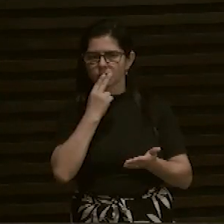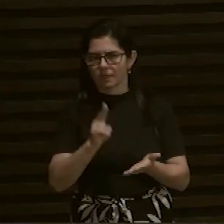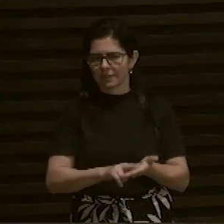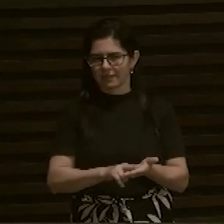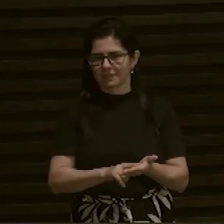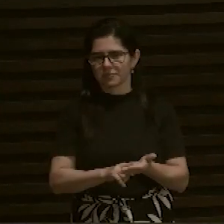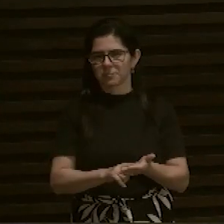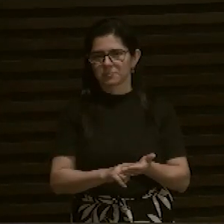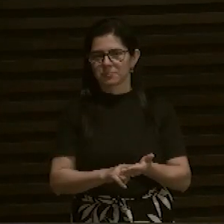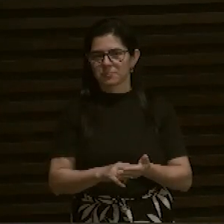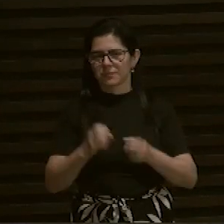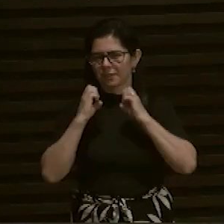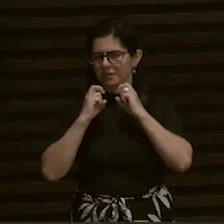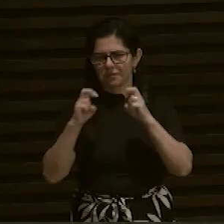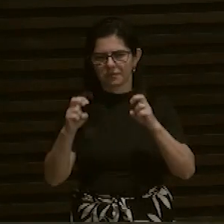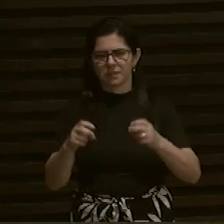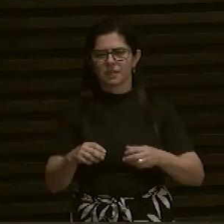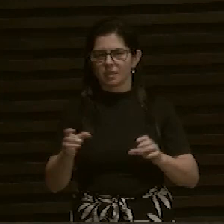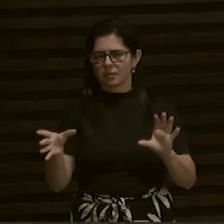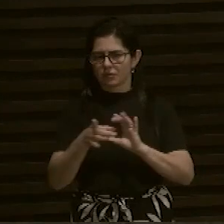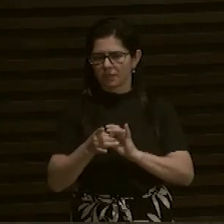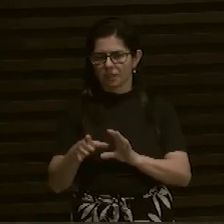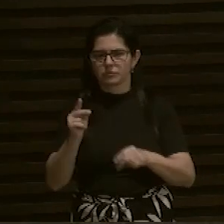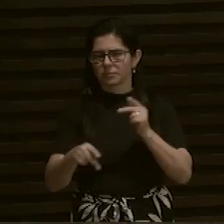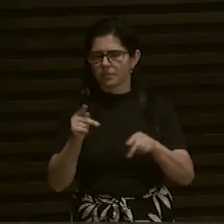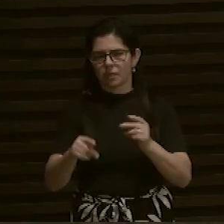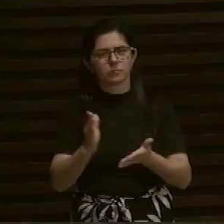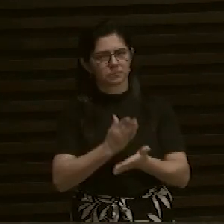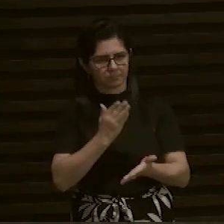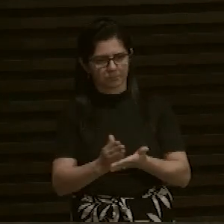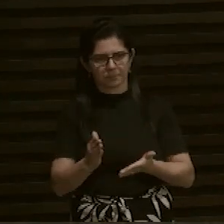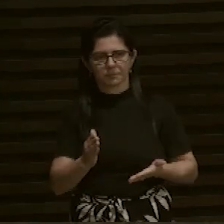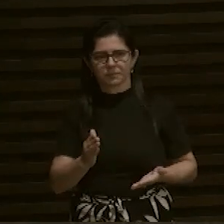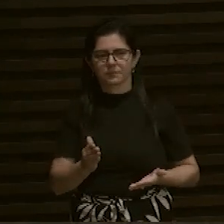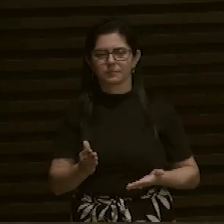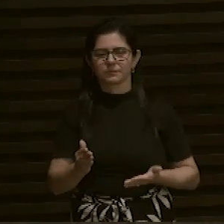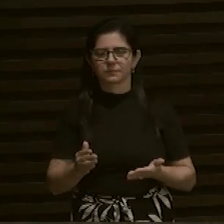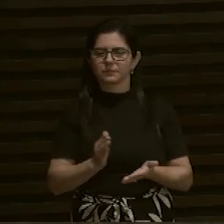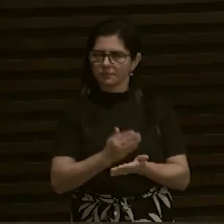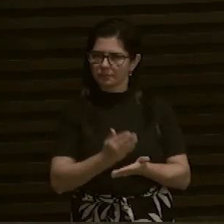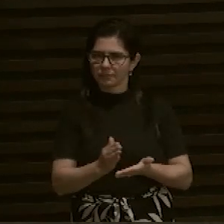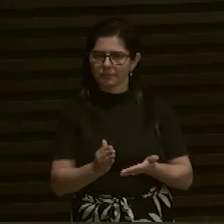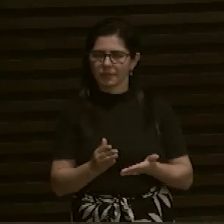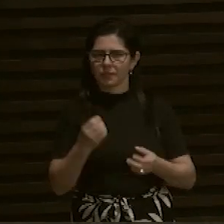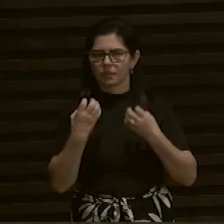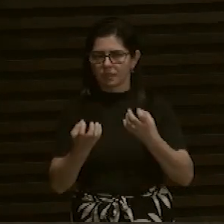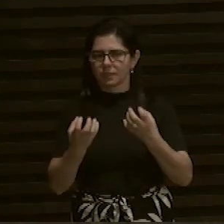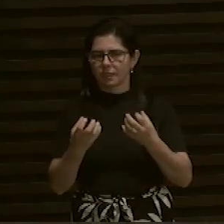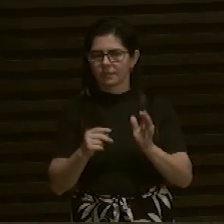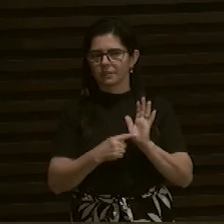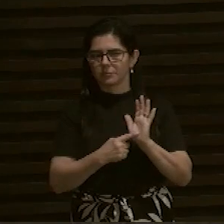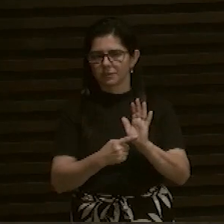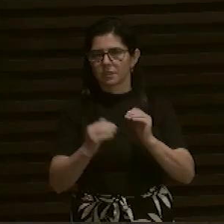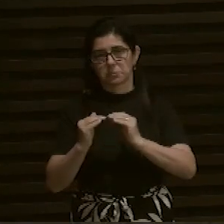os coríntios estavam se dividindo em torno de homens. Alguns até tentando mostrar superioridade abre